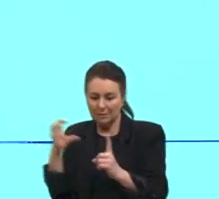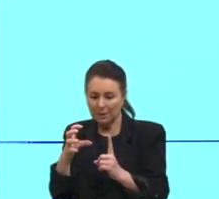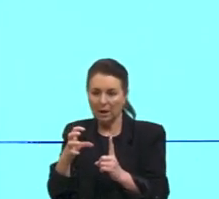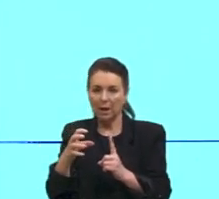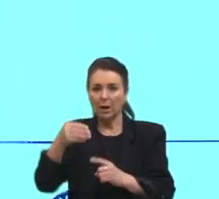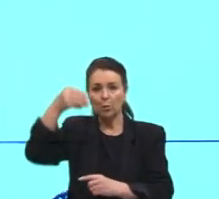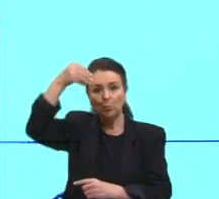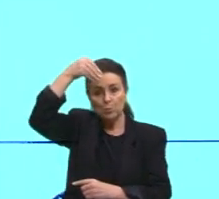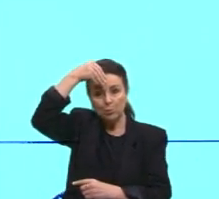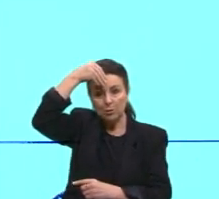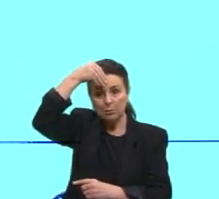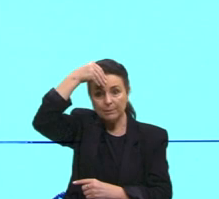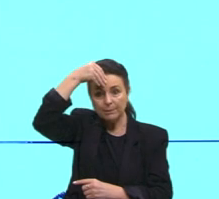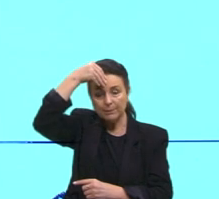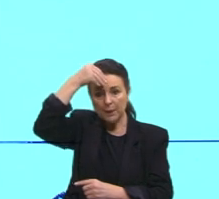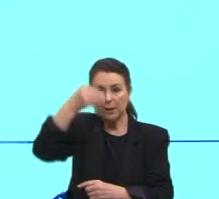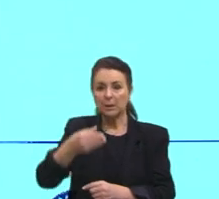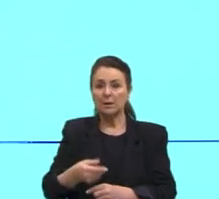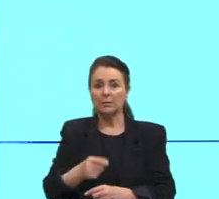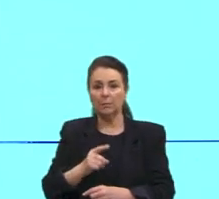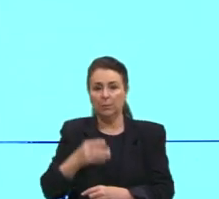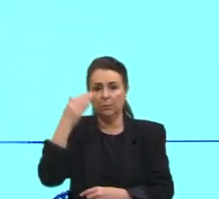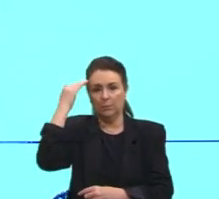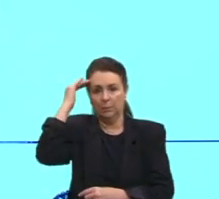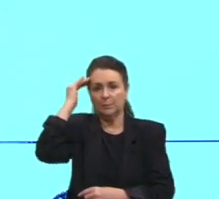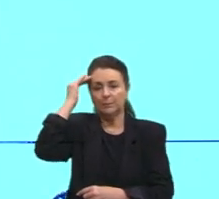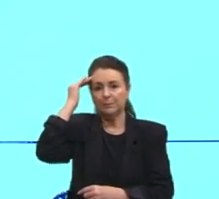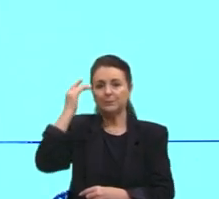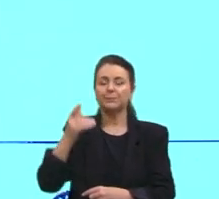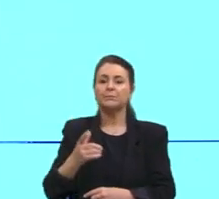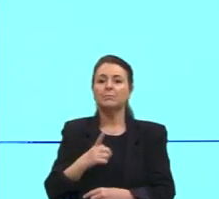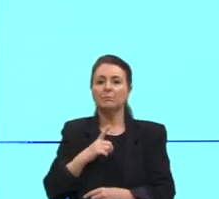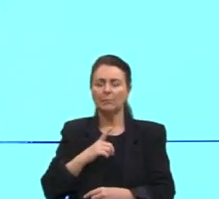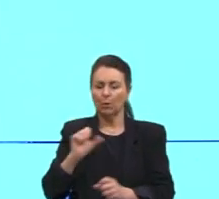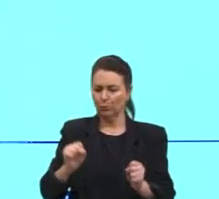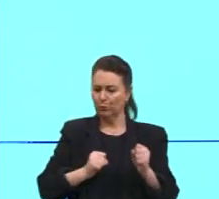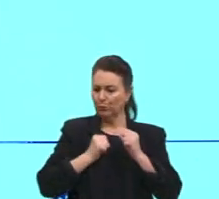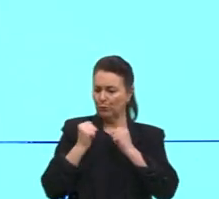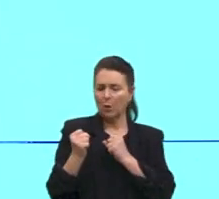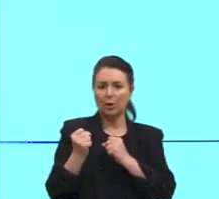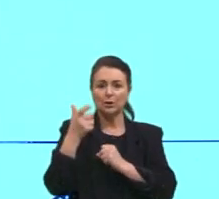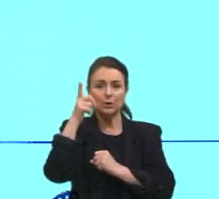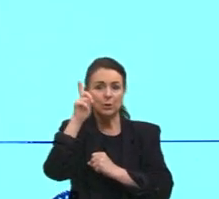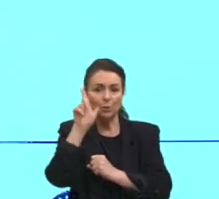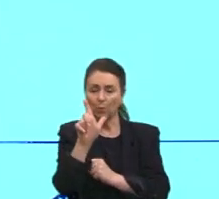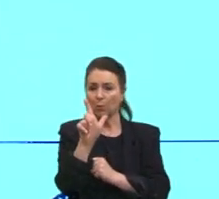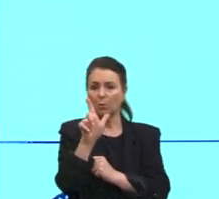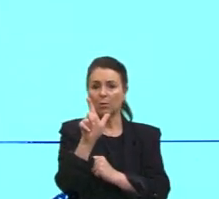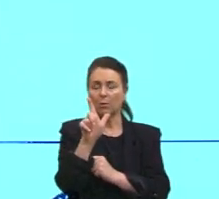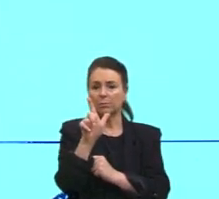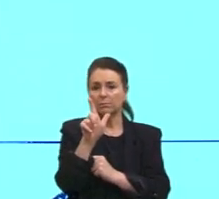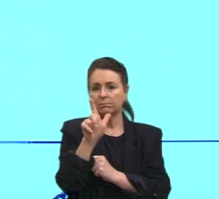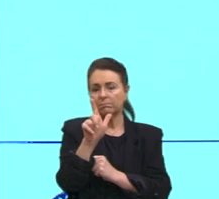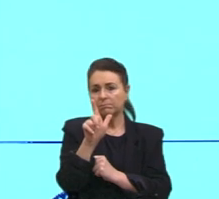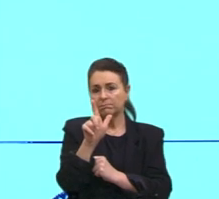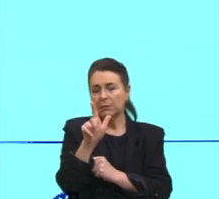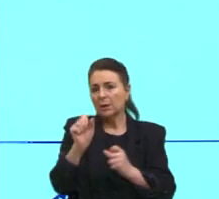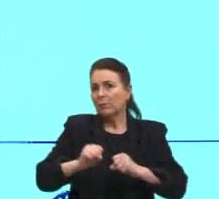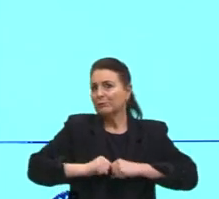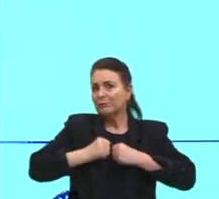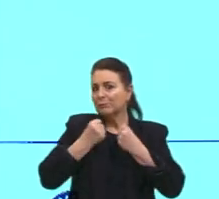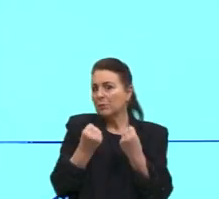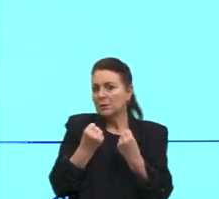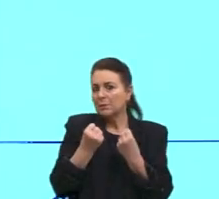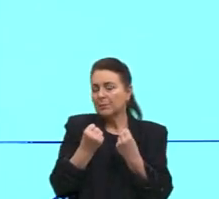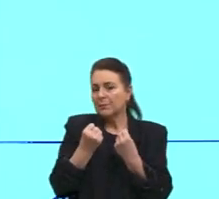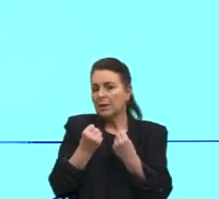e aí eles entendem que os judeus tão forte né não consegue via via Força Bruta